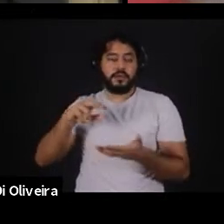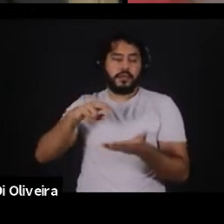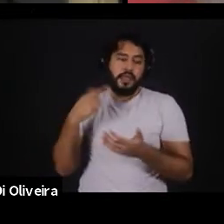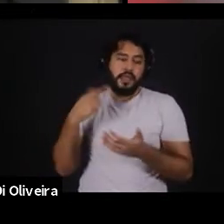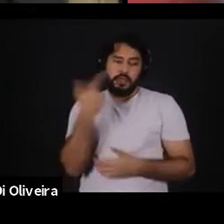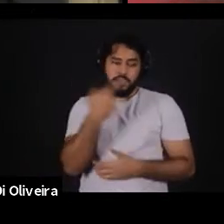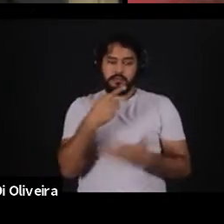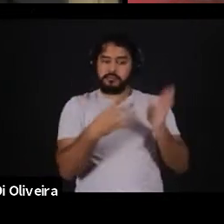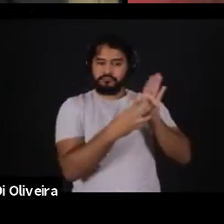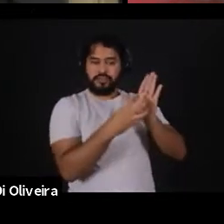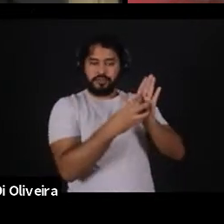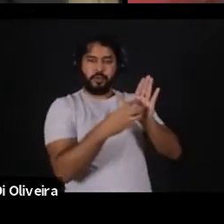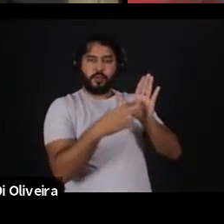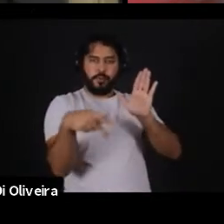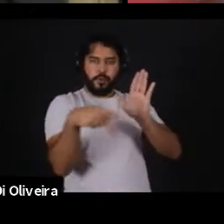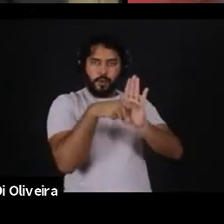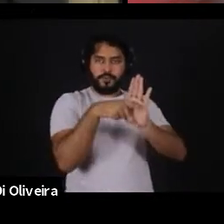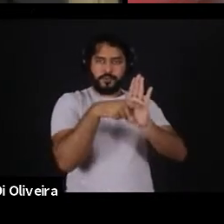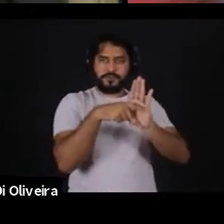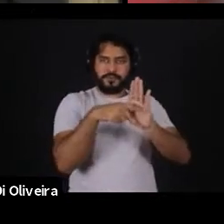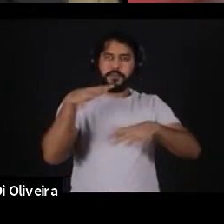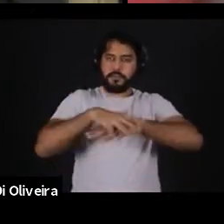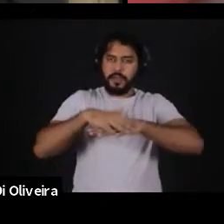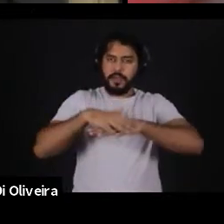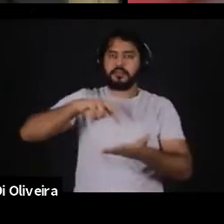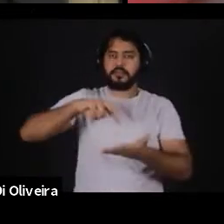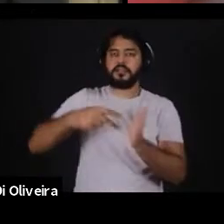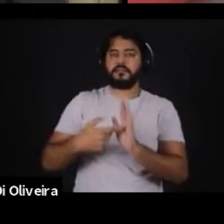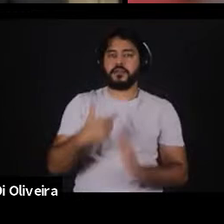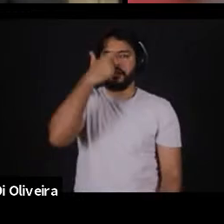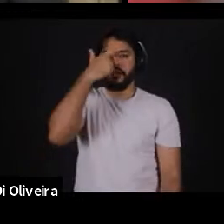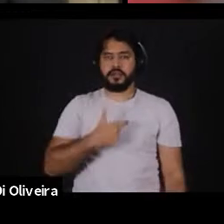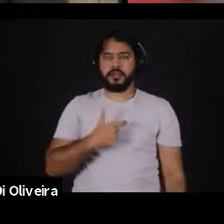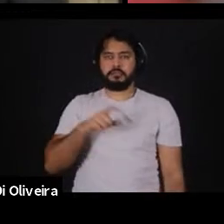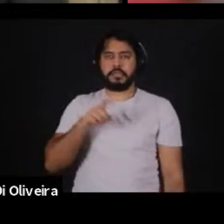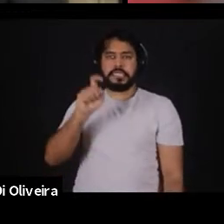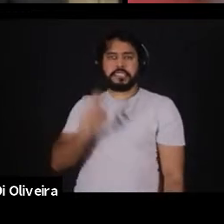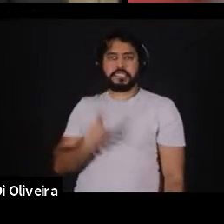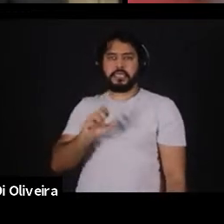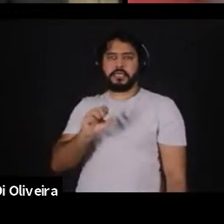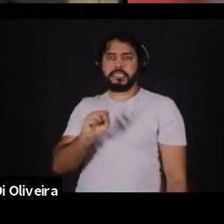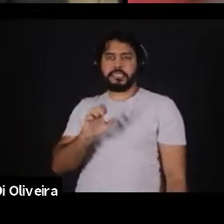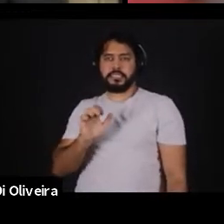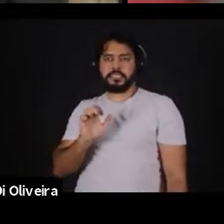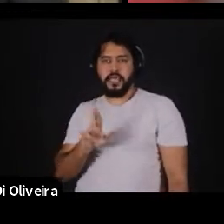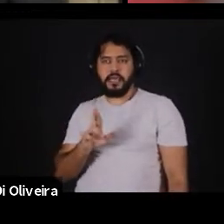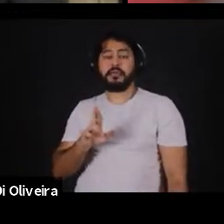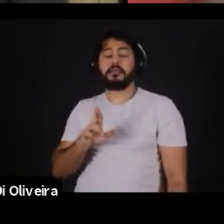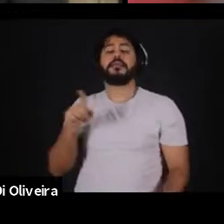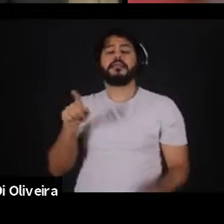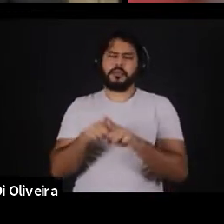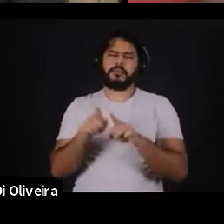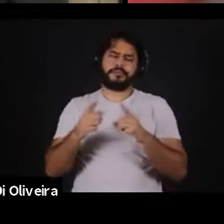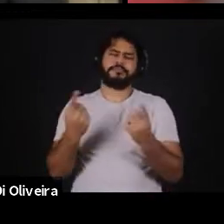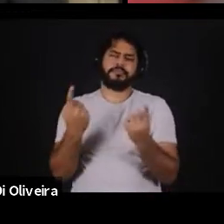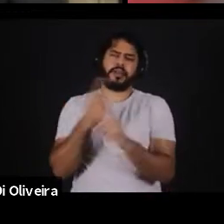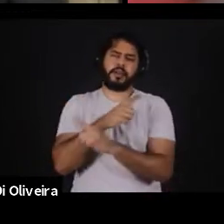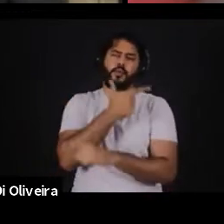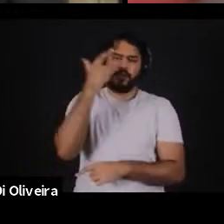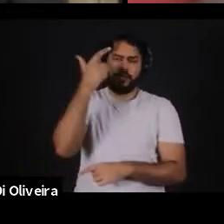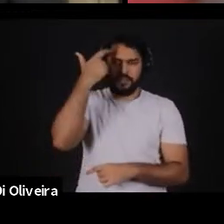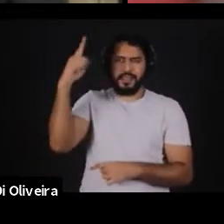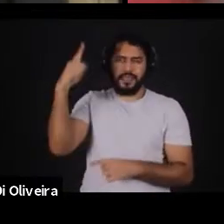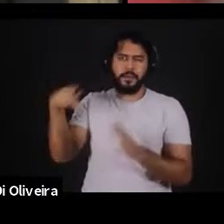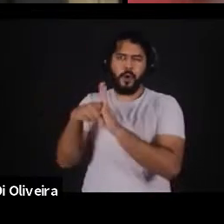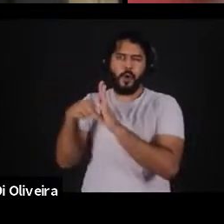que significa ser e somente ser. E ao contrário de outras ideias do pensamento pós-iluminista, que é